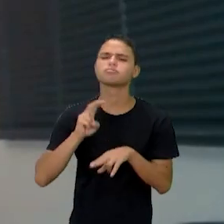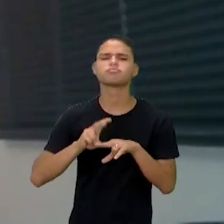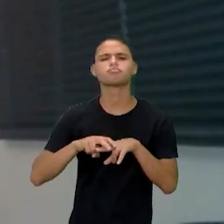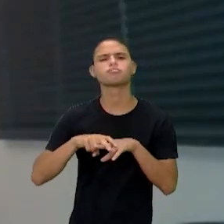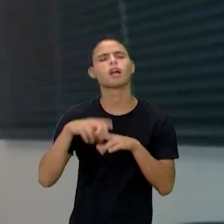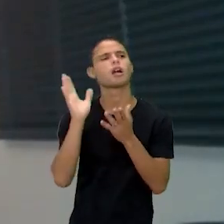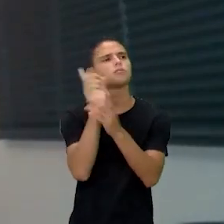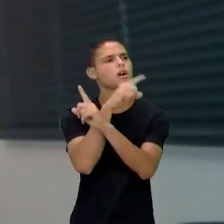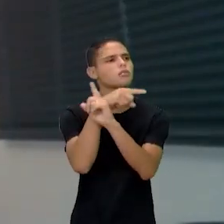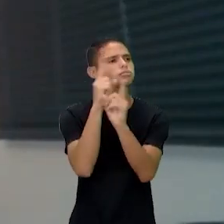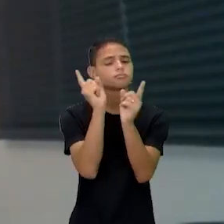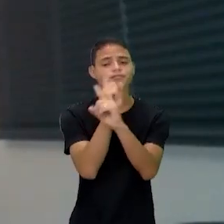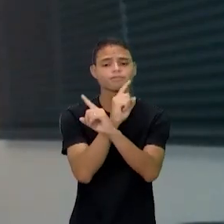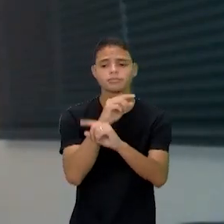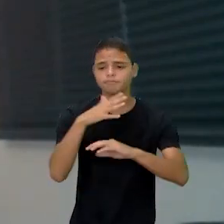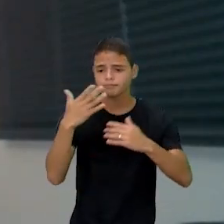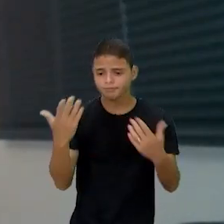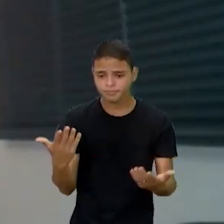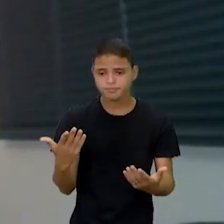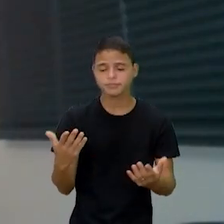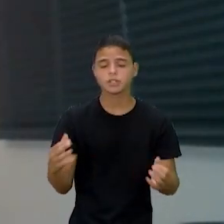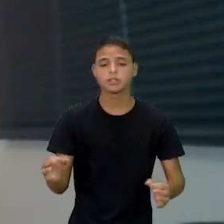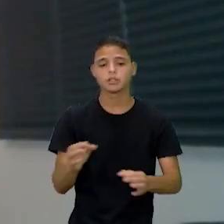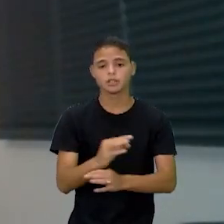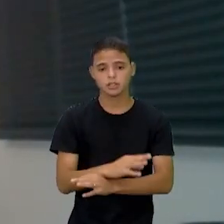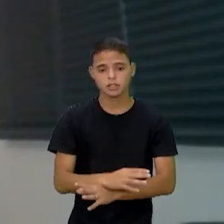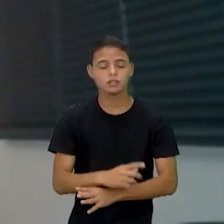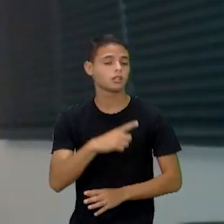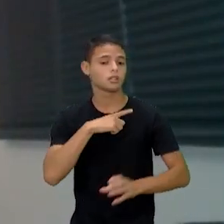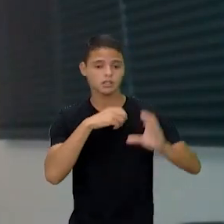rotina. E aí, só para fechar, né, a gente observa essas